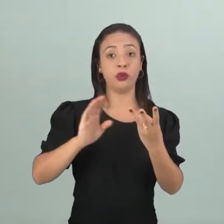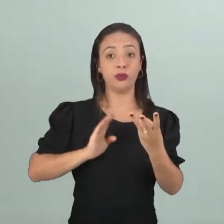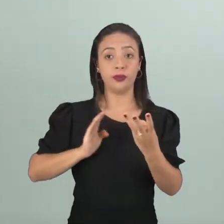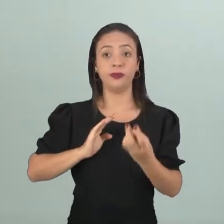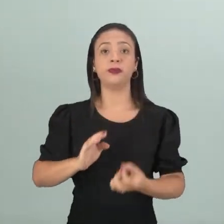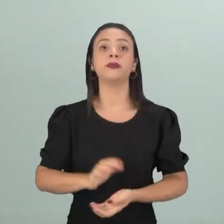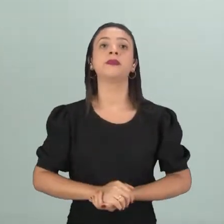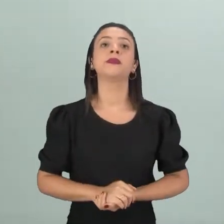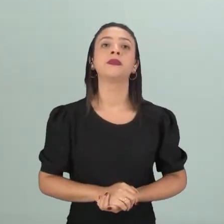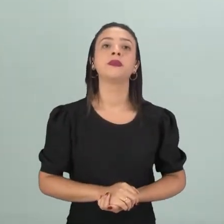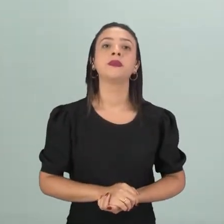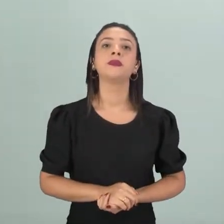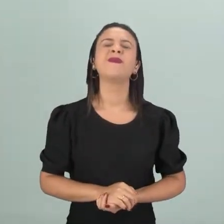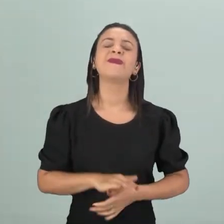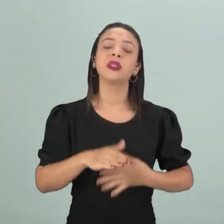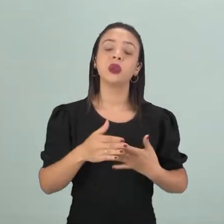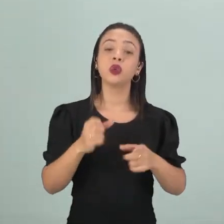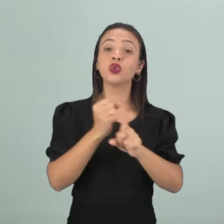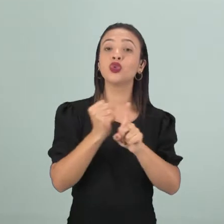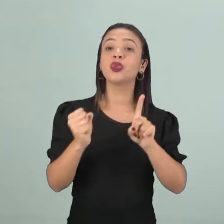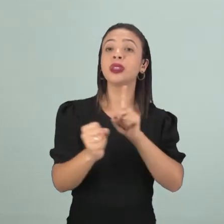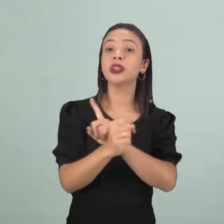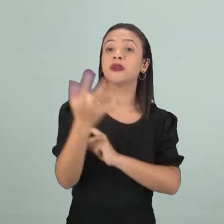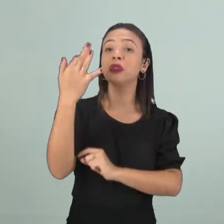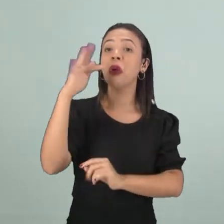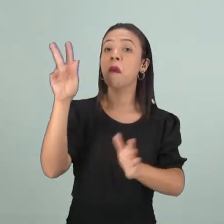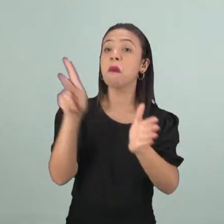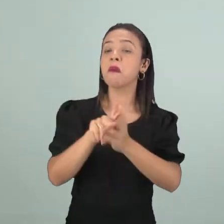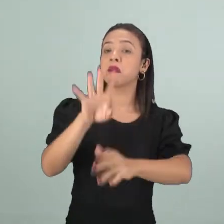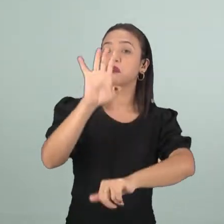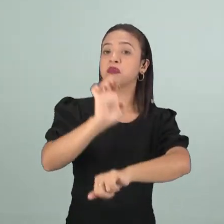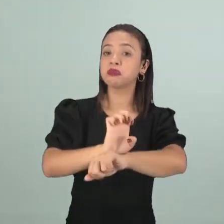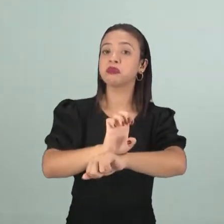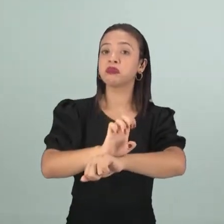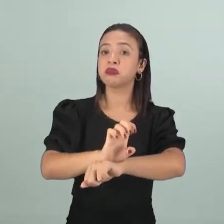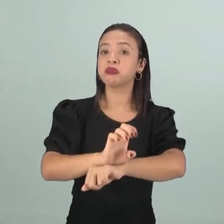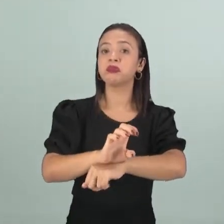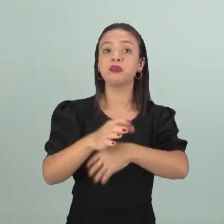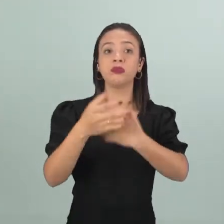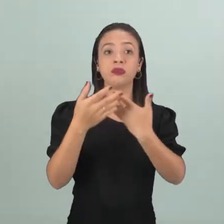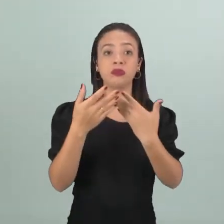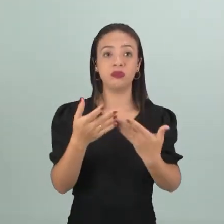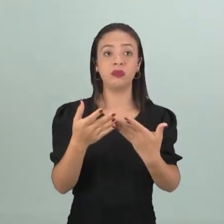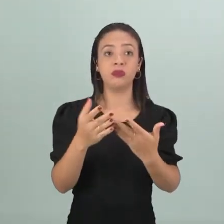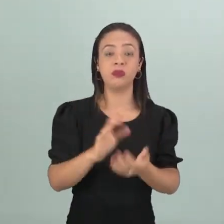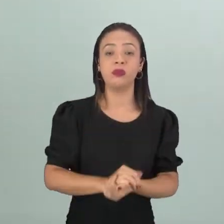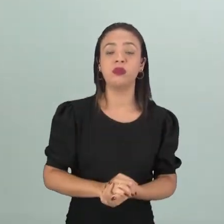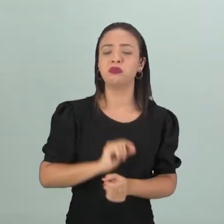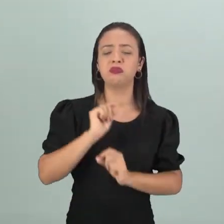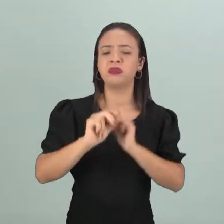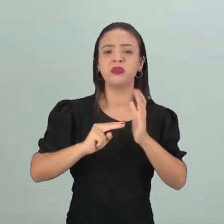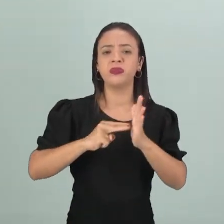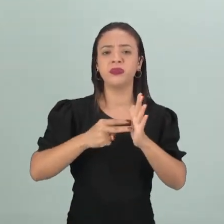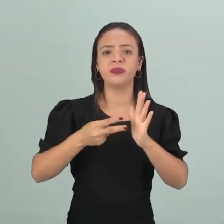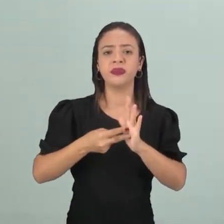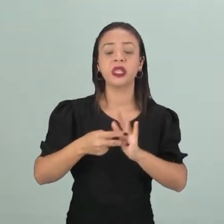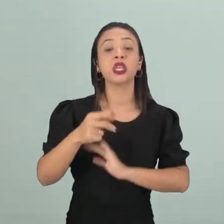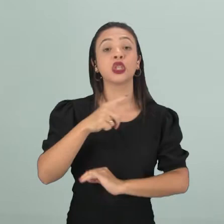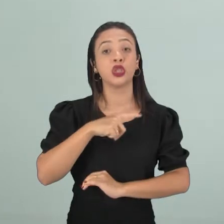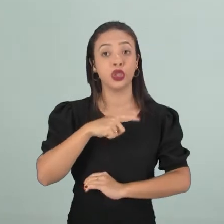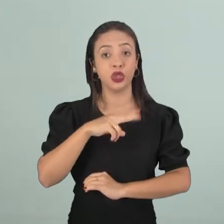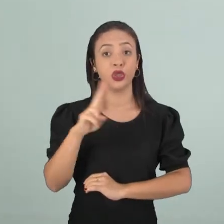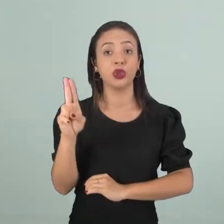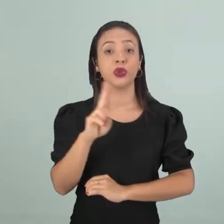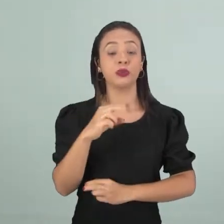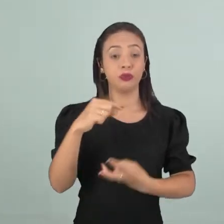sociedade francesa era dividida dentro desses estados, era uma sociedade estamental. O que isso significa? Além dela ser